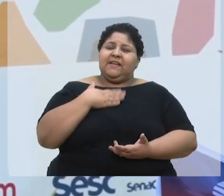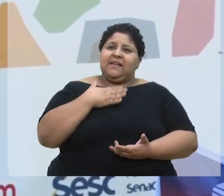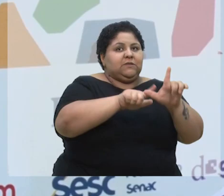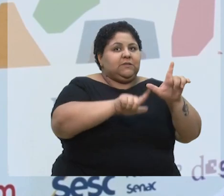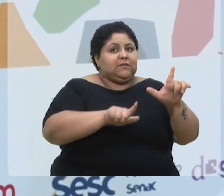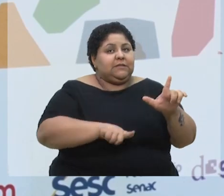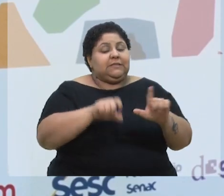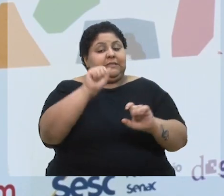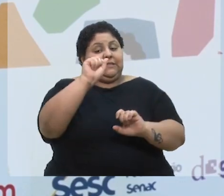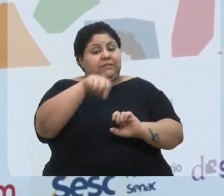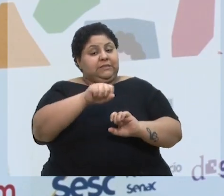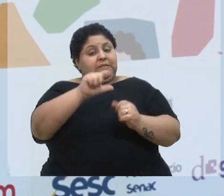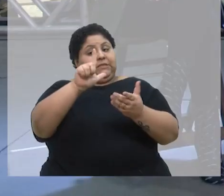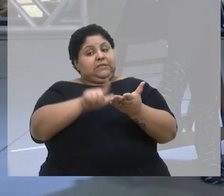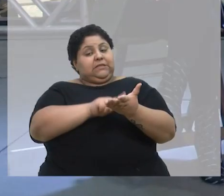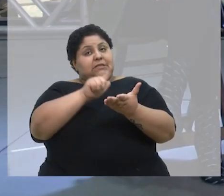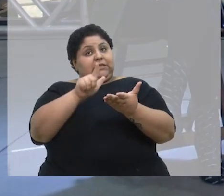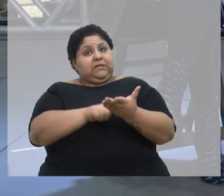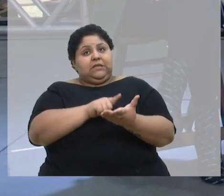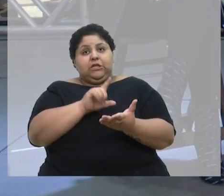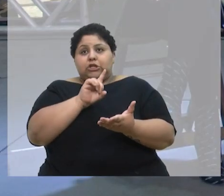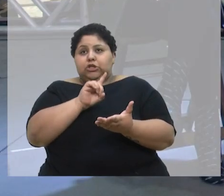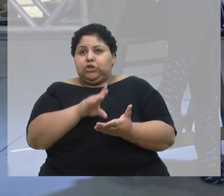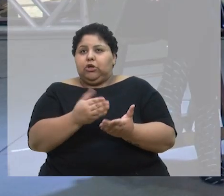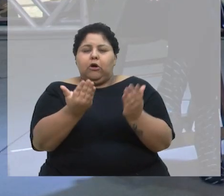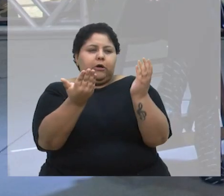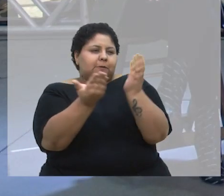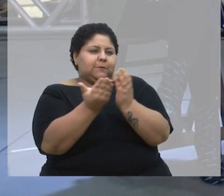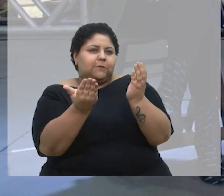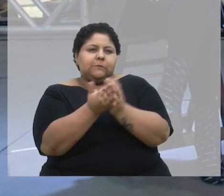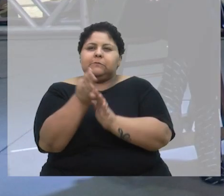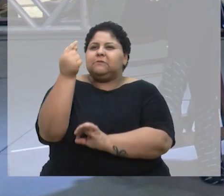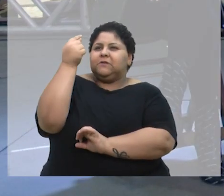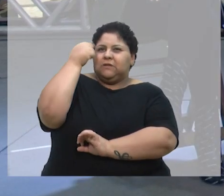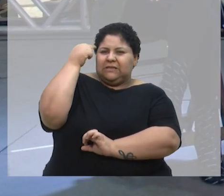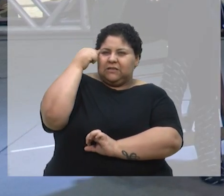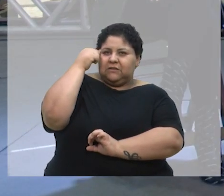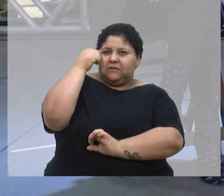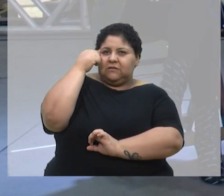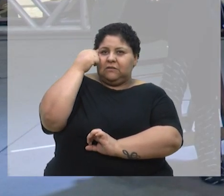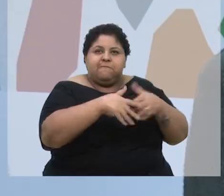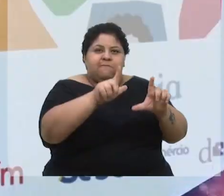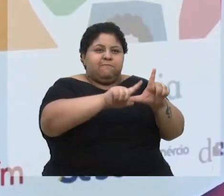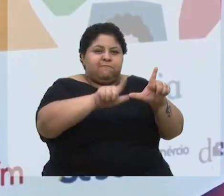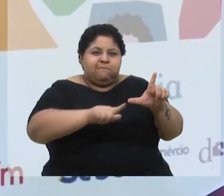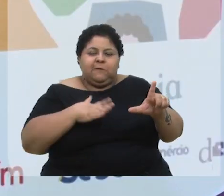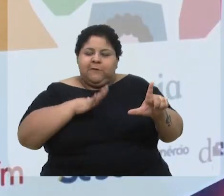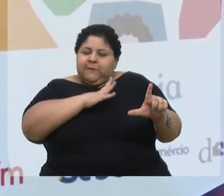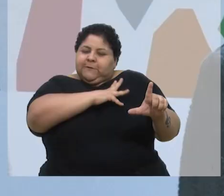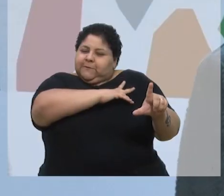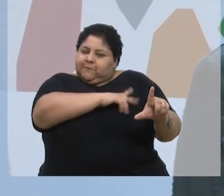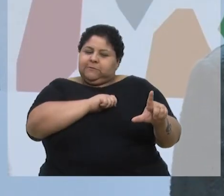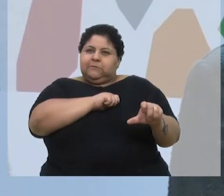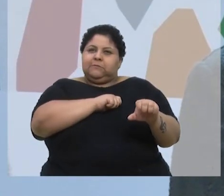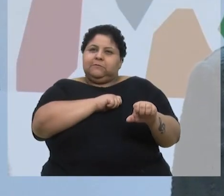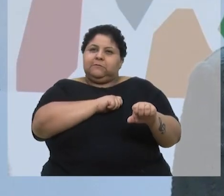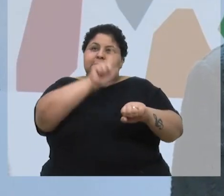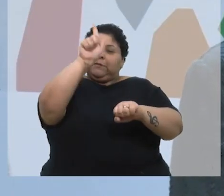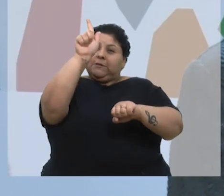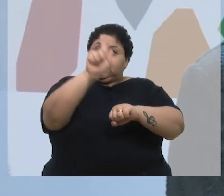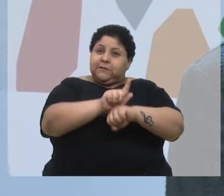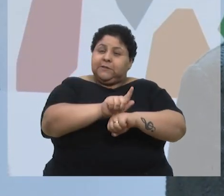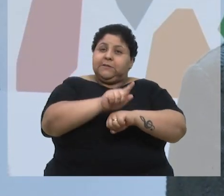de feira, são realizados seminários, bate-papos, sessões de autógrafos, tudo para promover a